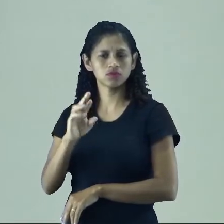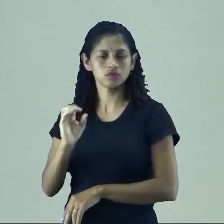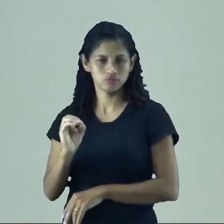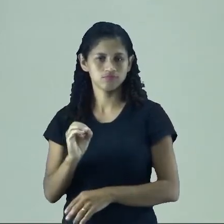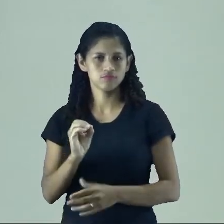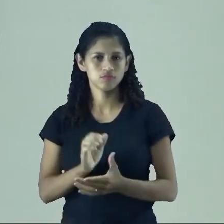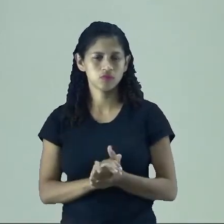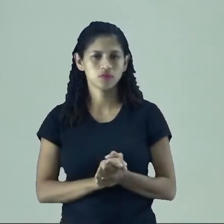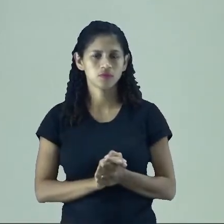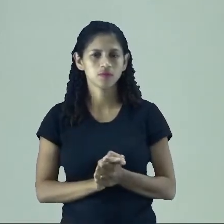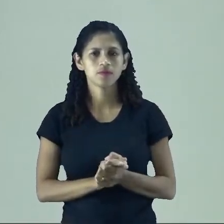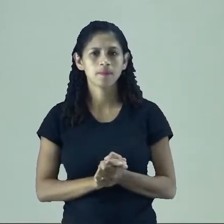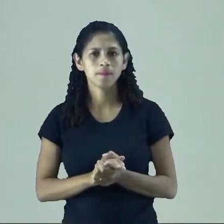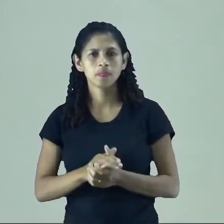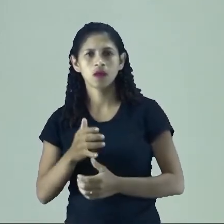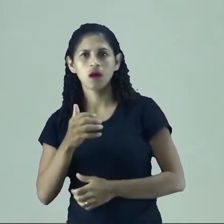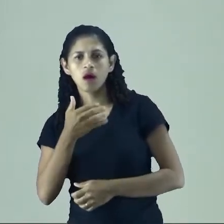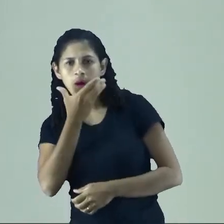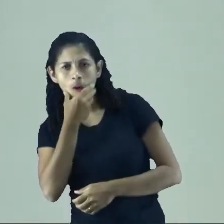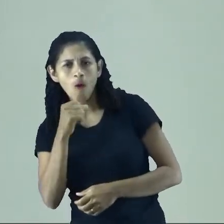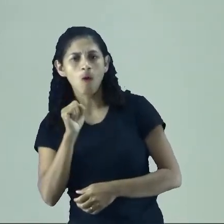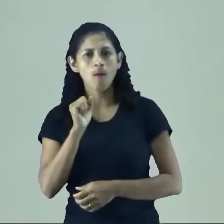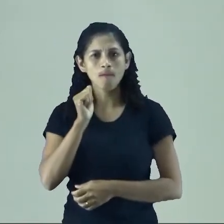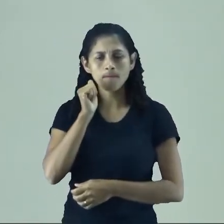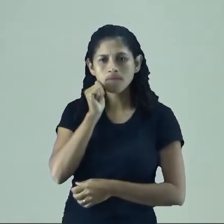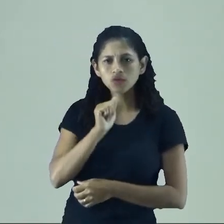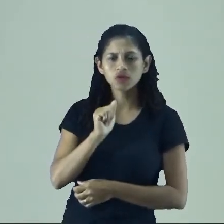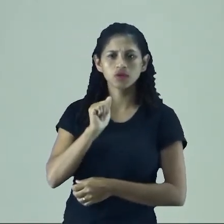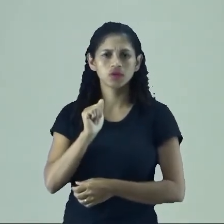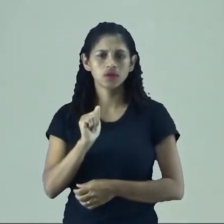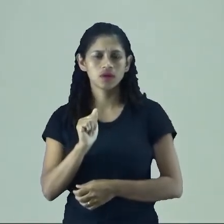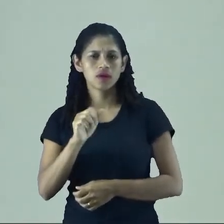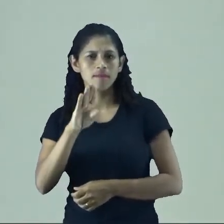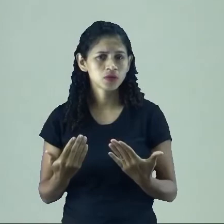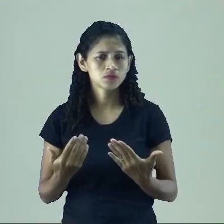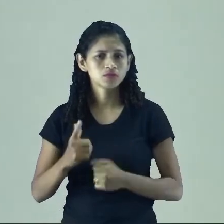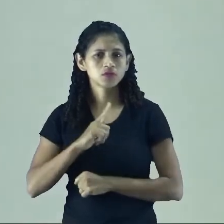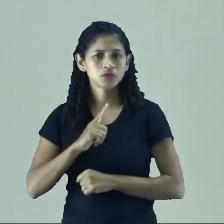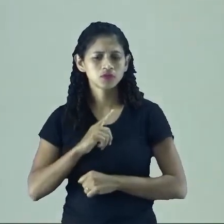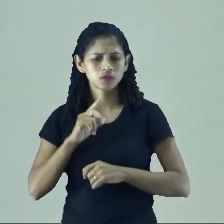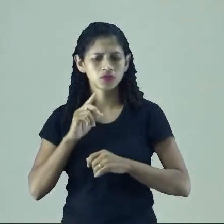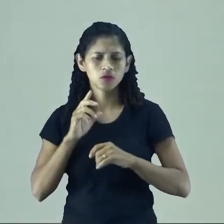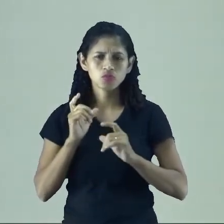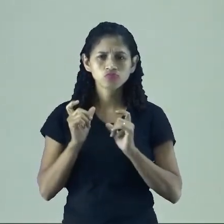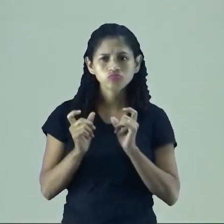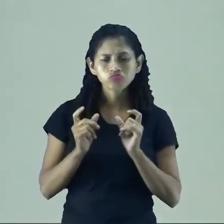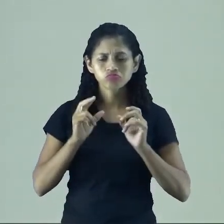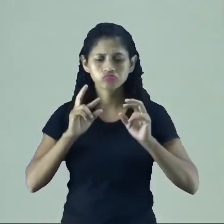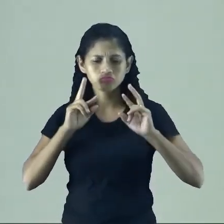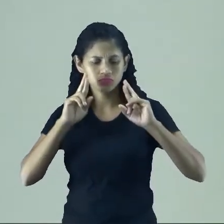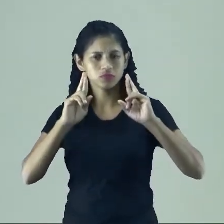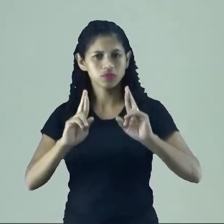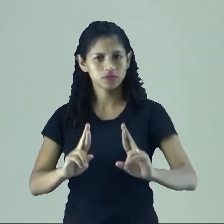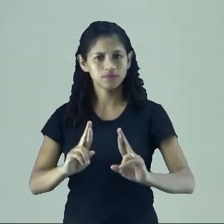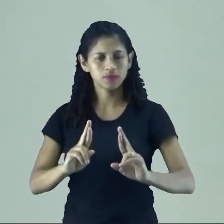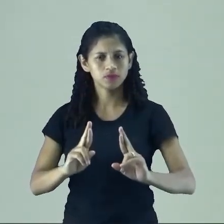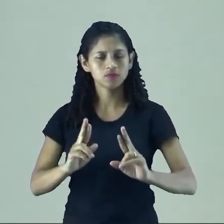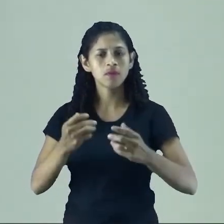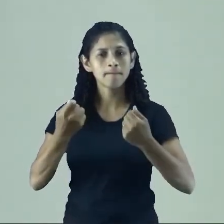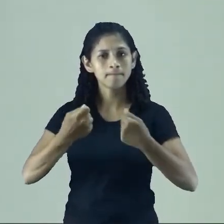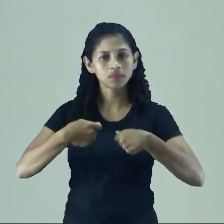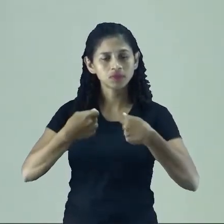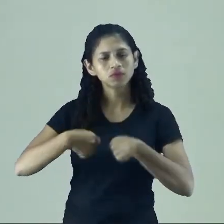que categorias de trabalhadores que até então ainda não tinham aderido a uma organização